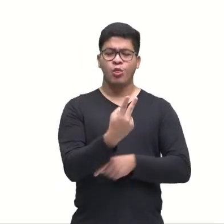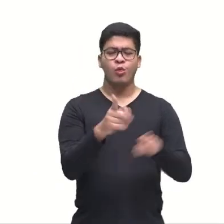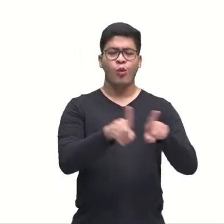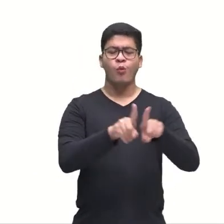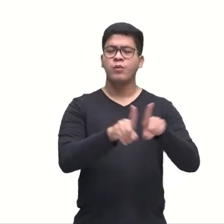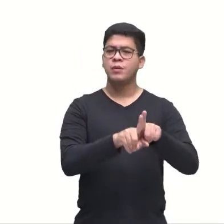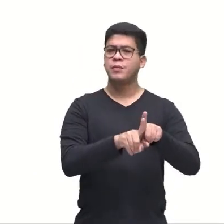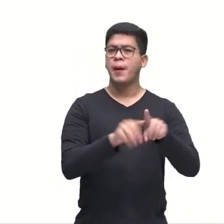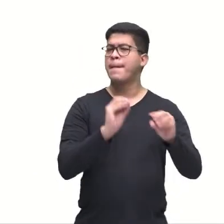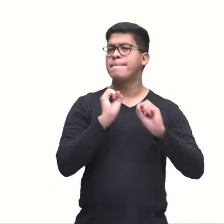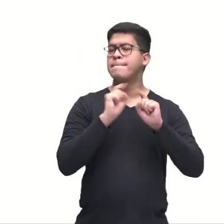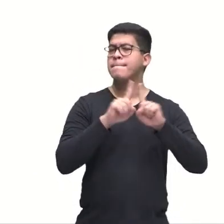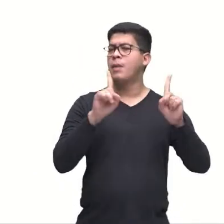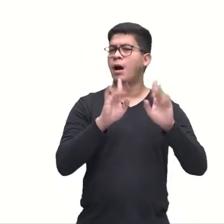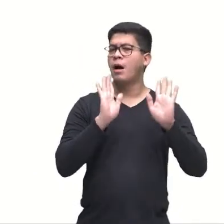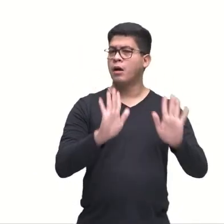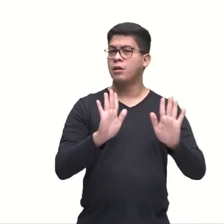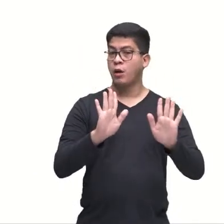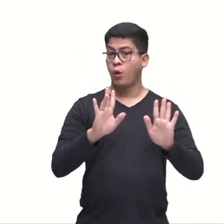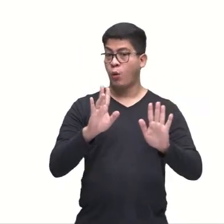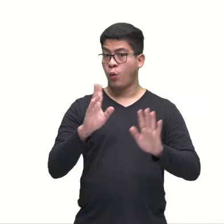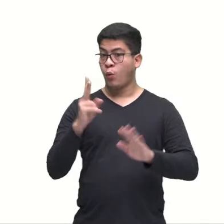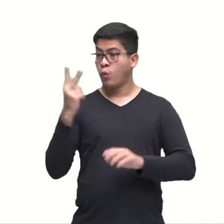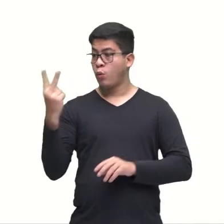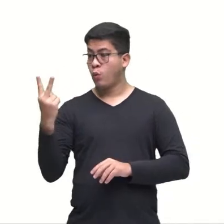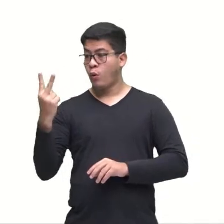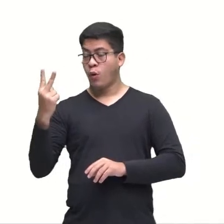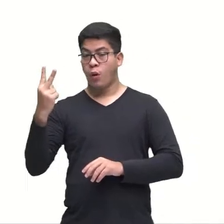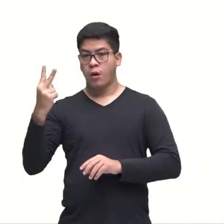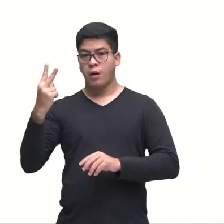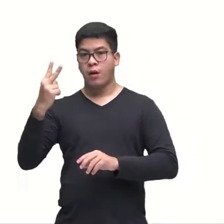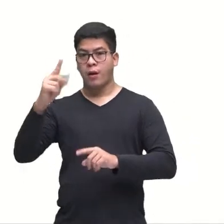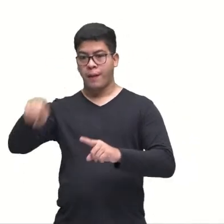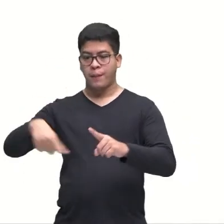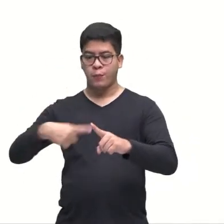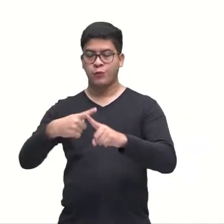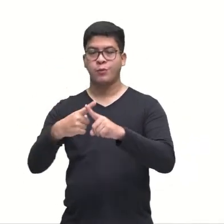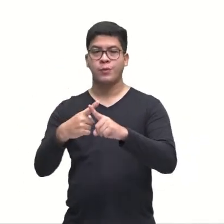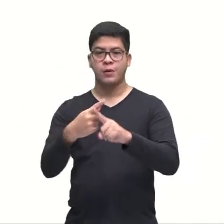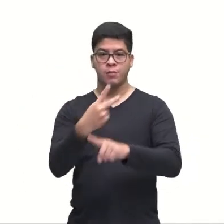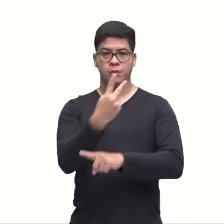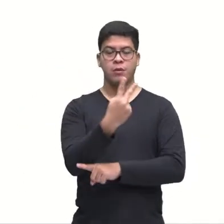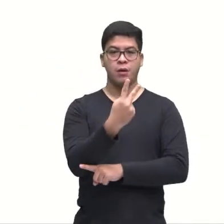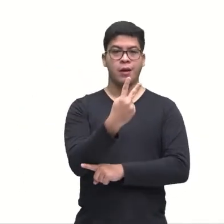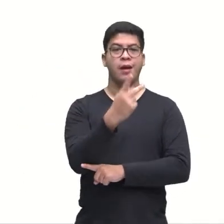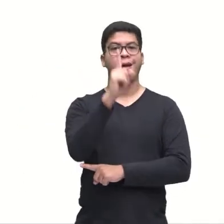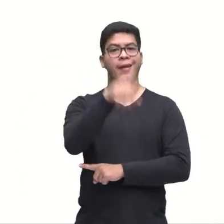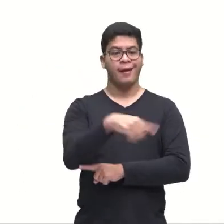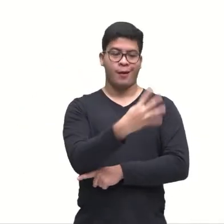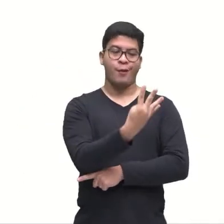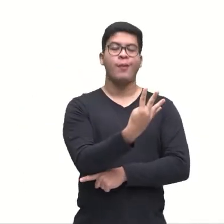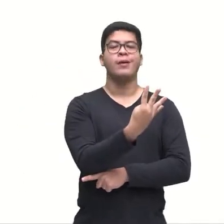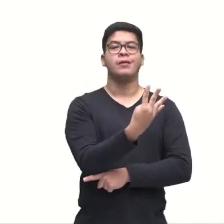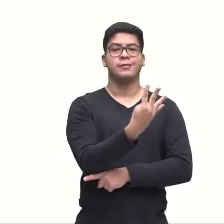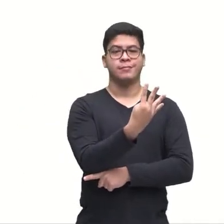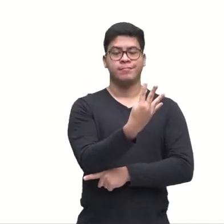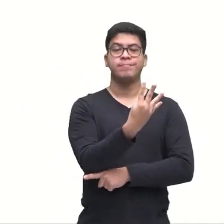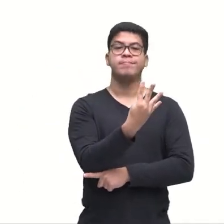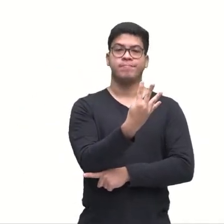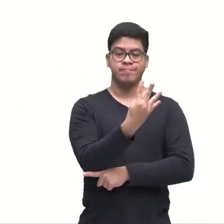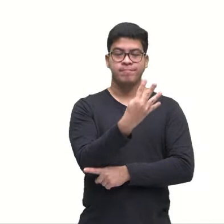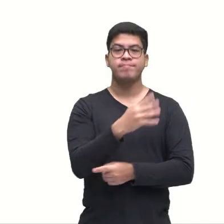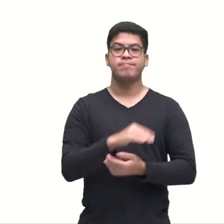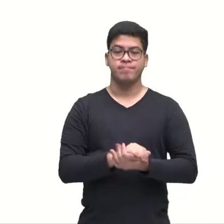já multiplica esse 2 aqui, ó, com o outro 2, que vai dar 4. Perceberam? Nós multiplicamos